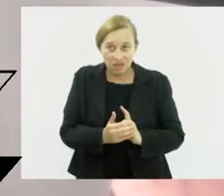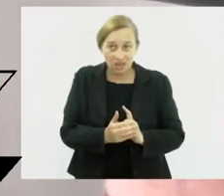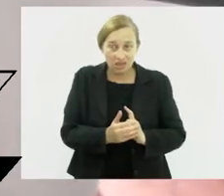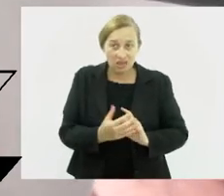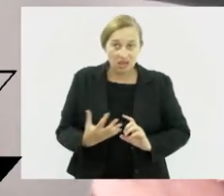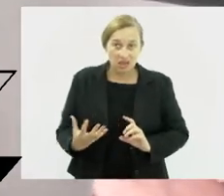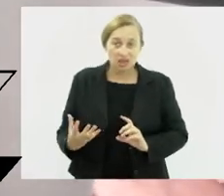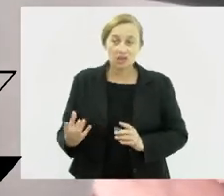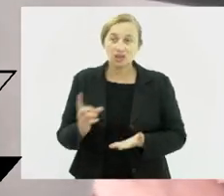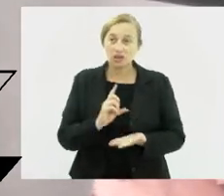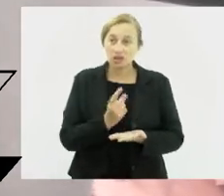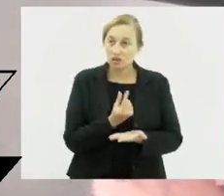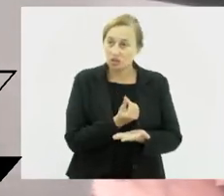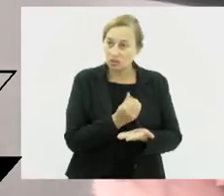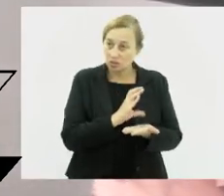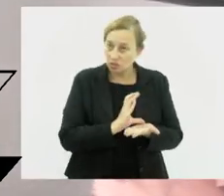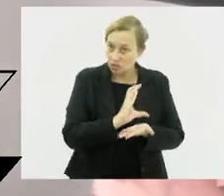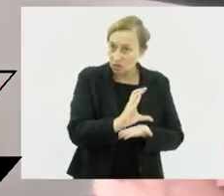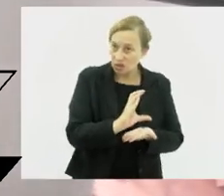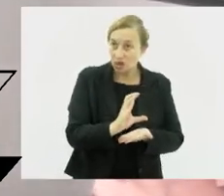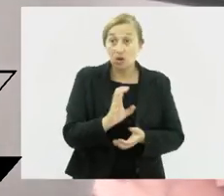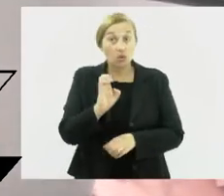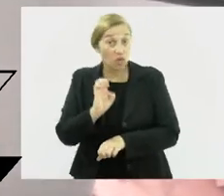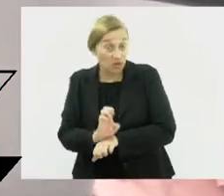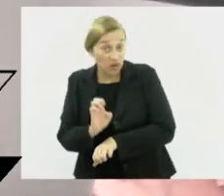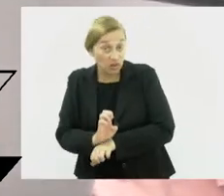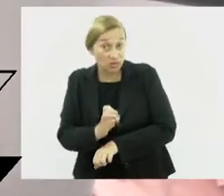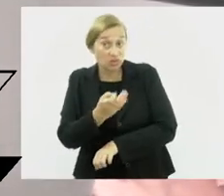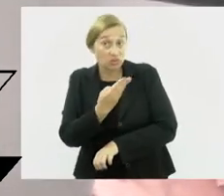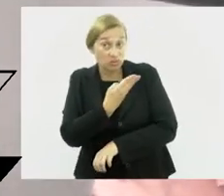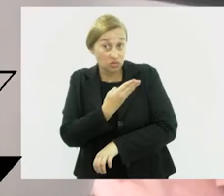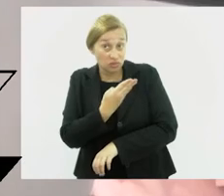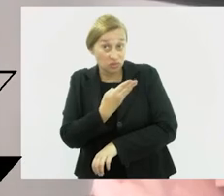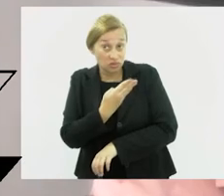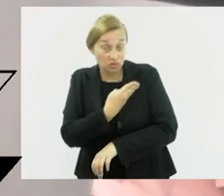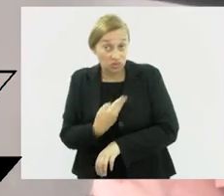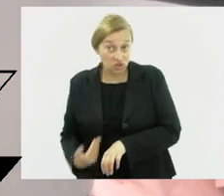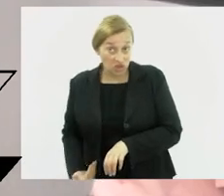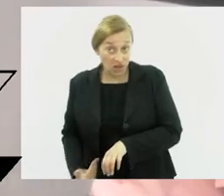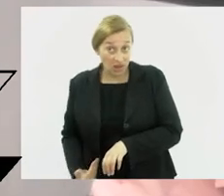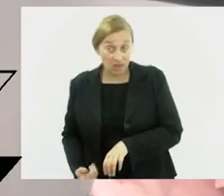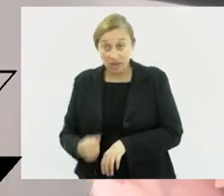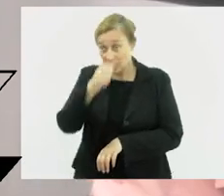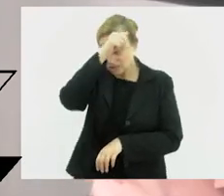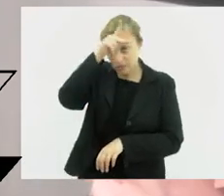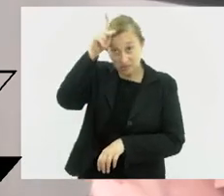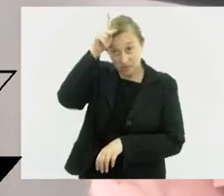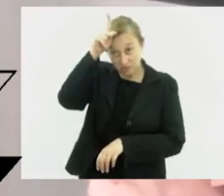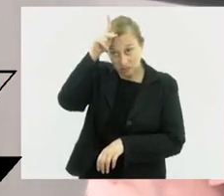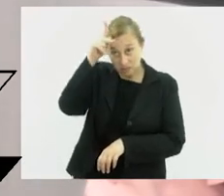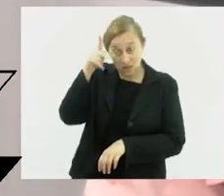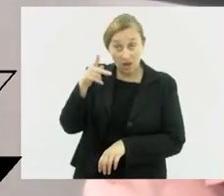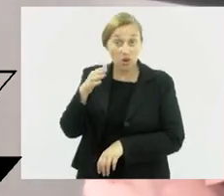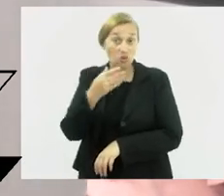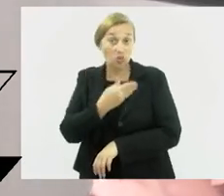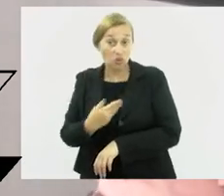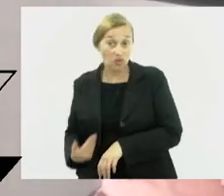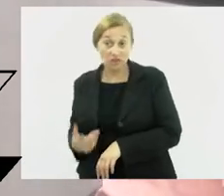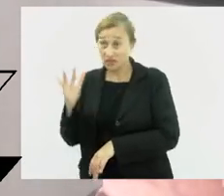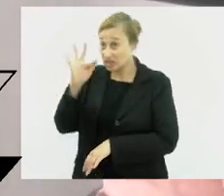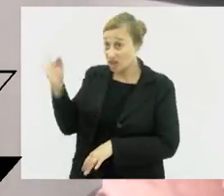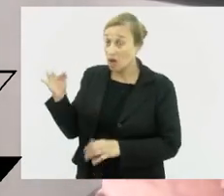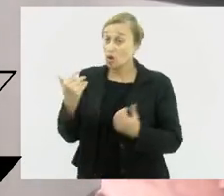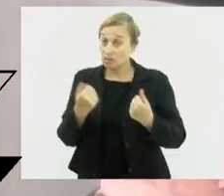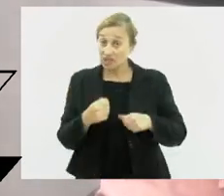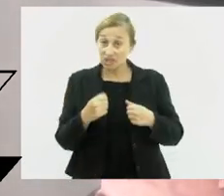governo do Estado? É da prefeitura? É do governo federal? Essa é uma discussão que a gente precisa vencer. Mas esse,